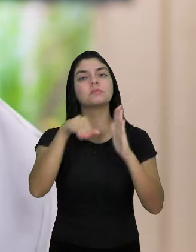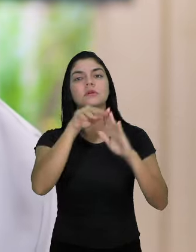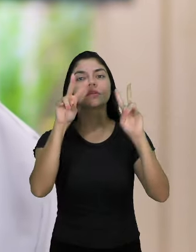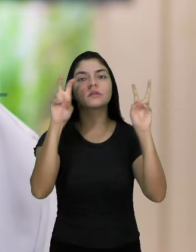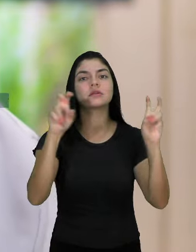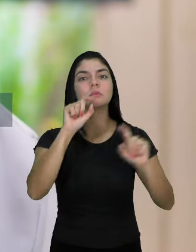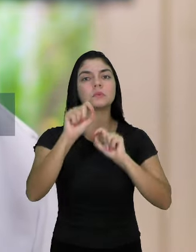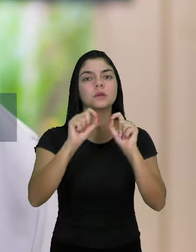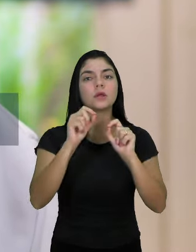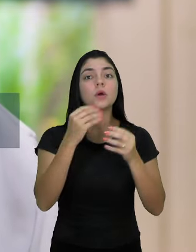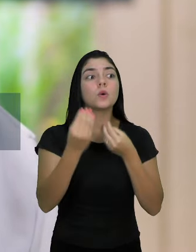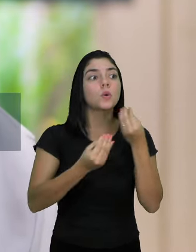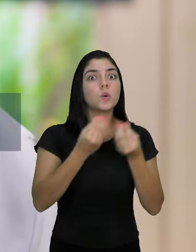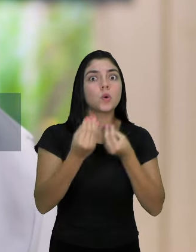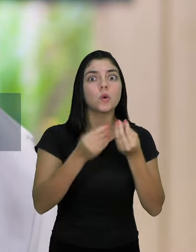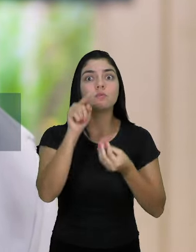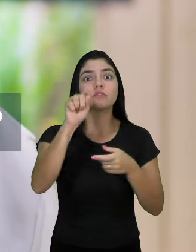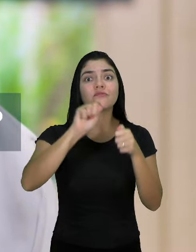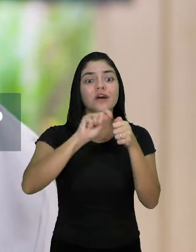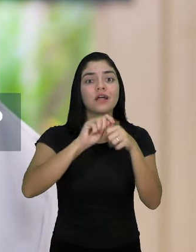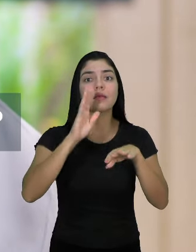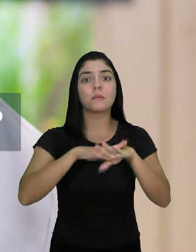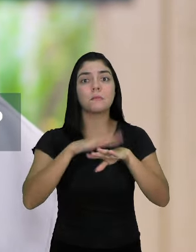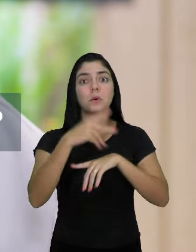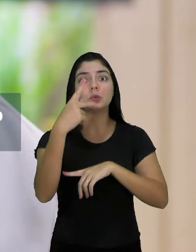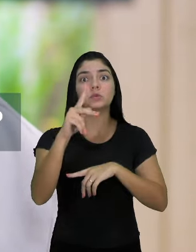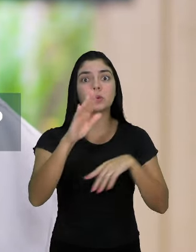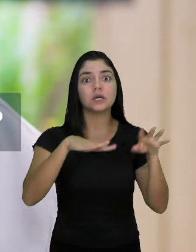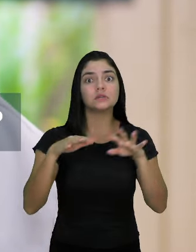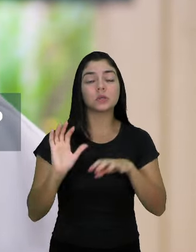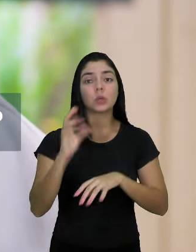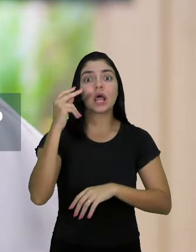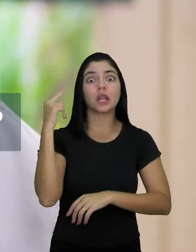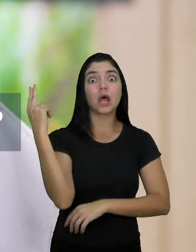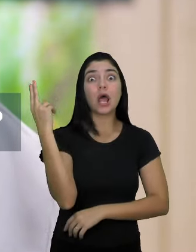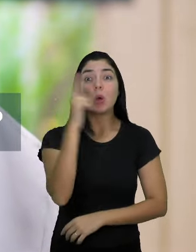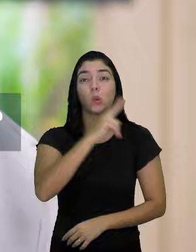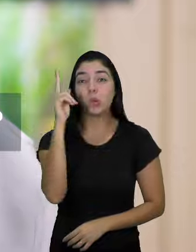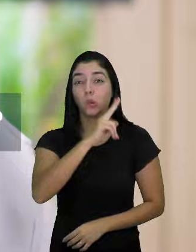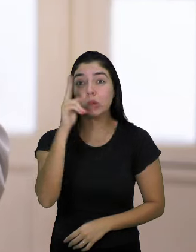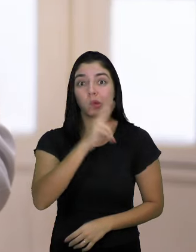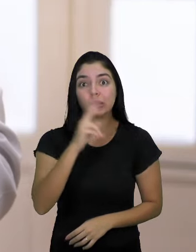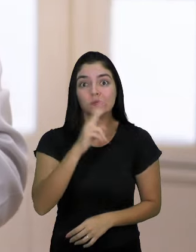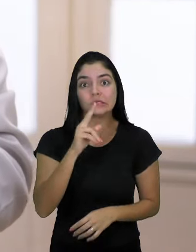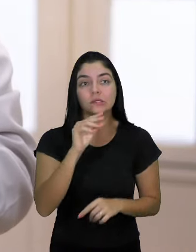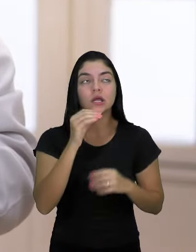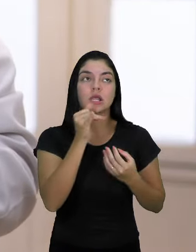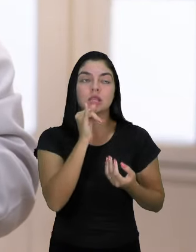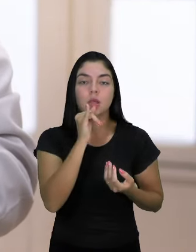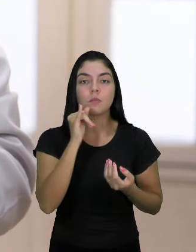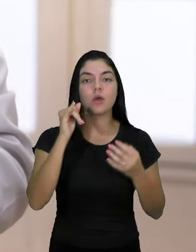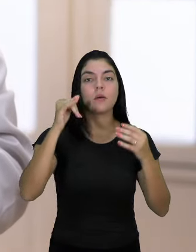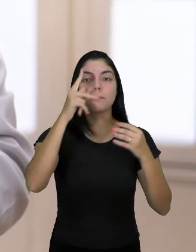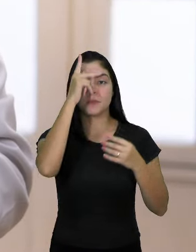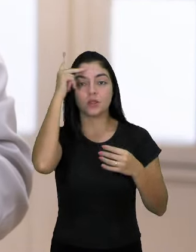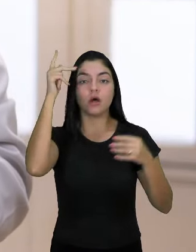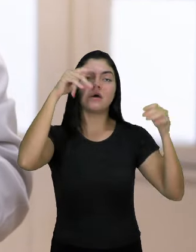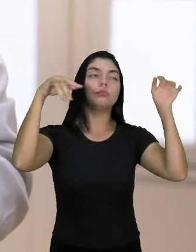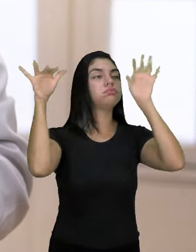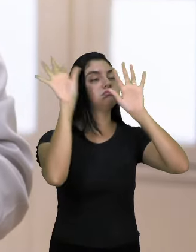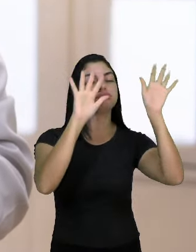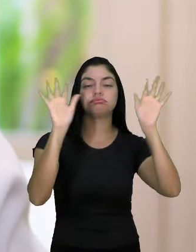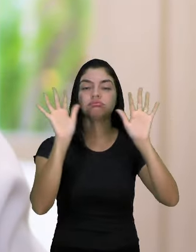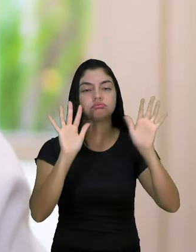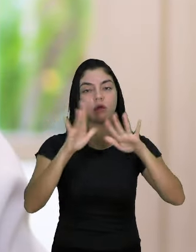ensinar como lidar quando deparar com uma situação de emergência do tipo afogamento. Os afogamentos podem acontecer com